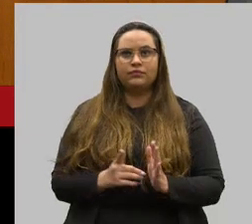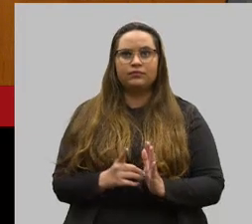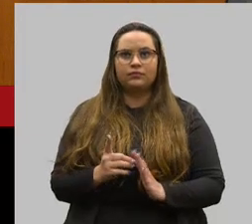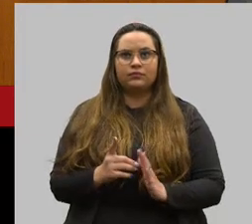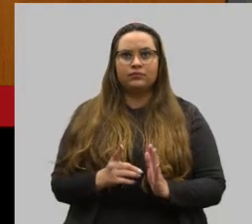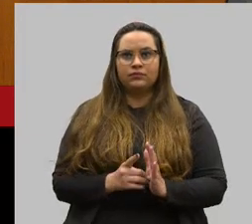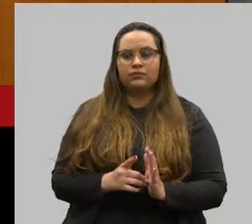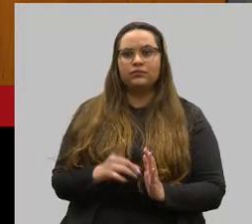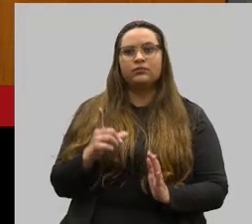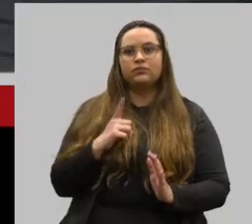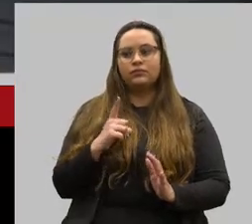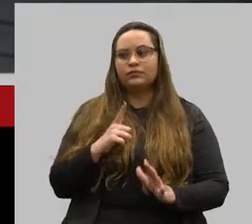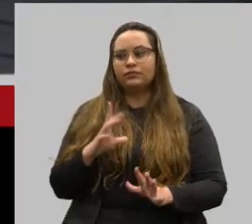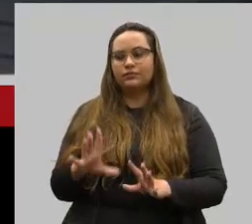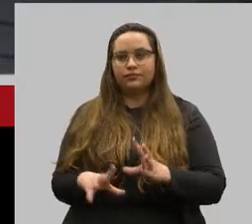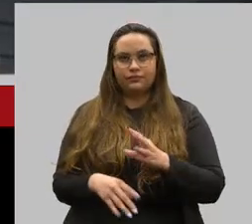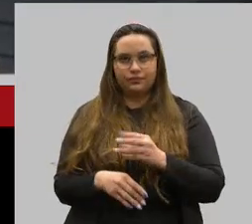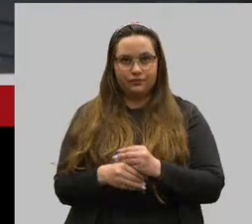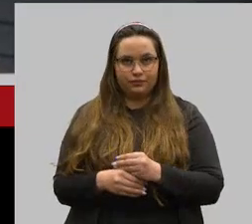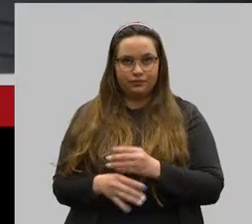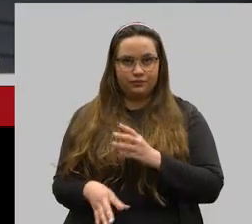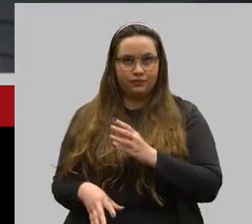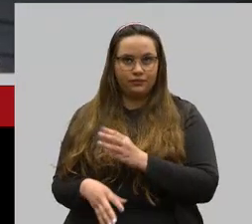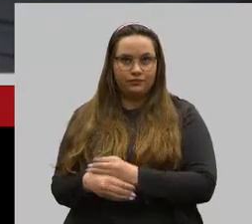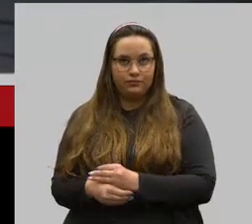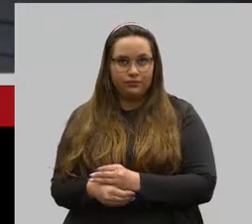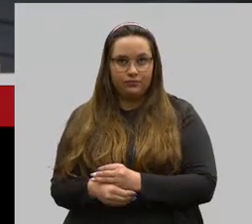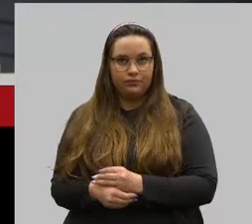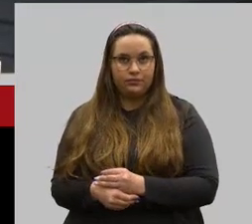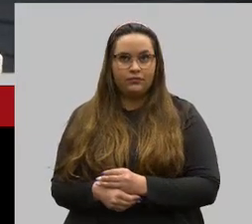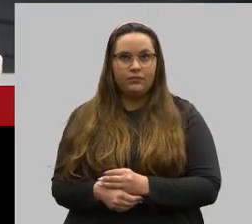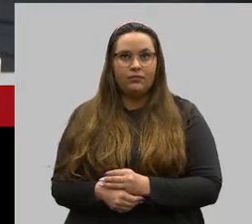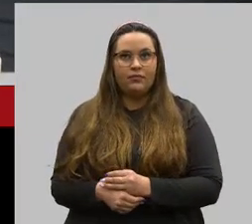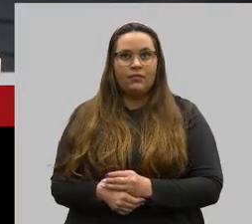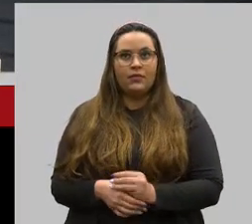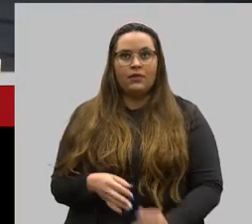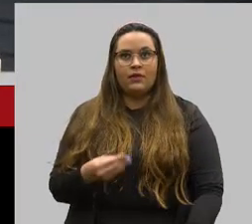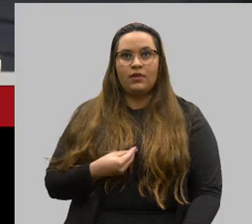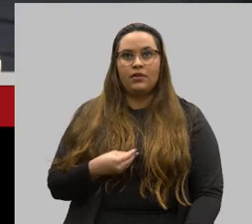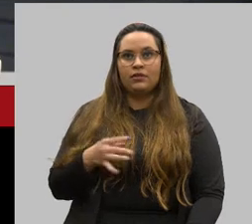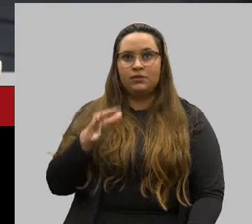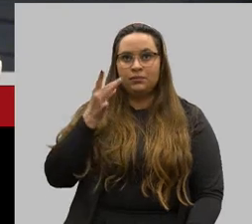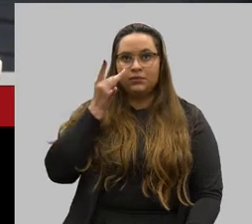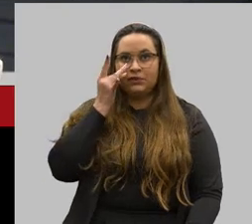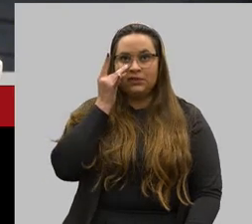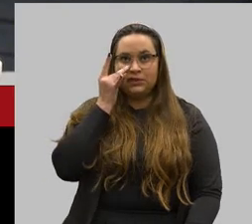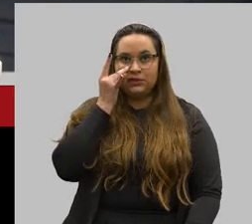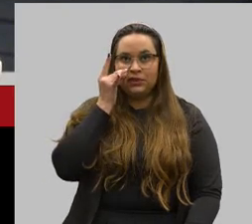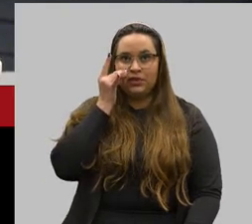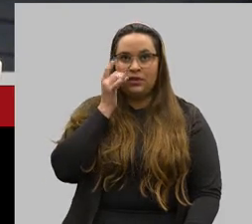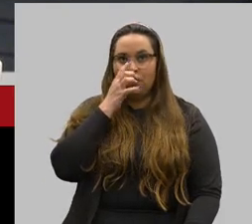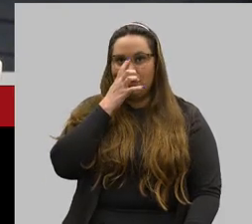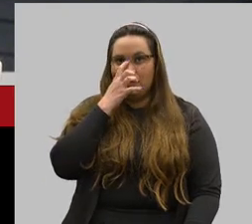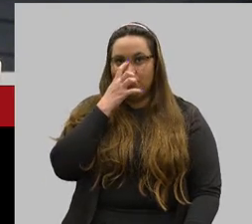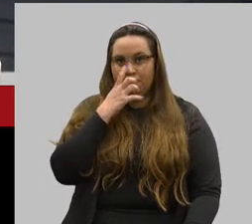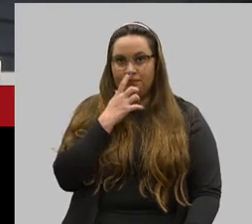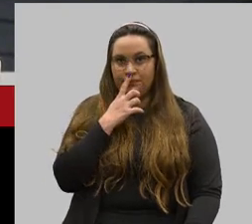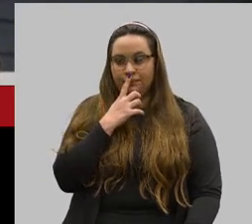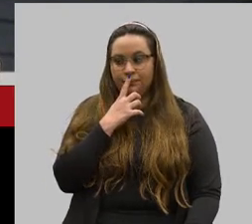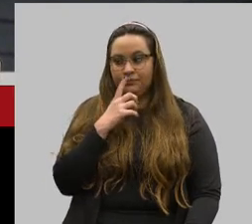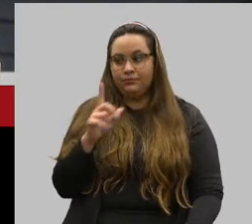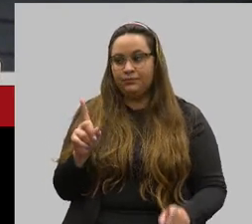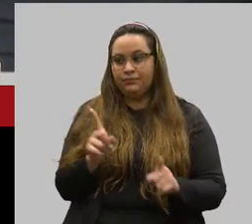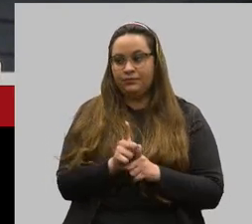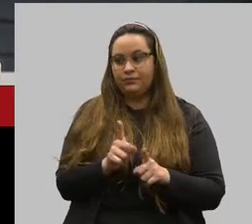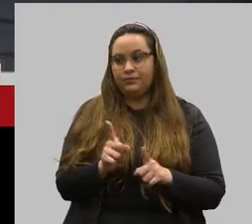Eh da especificidade do trabalho e sendo necessário presencial e o próprio decreto e houve a difusão